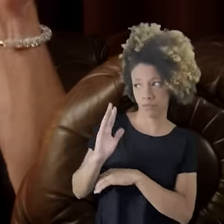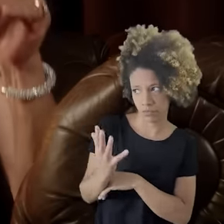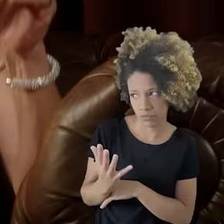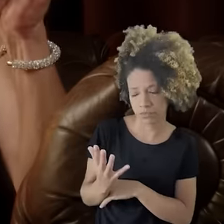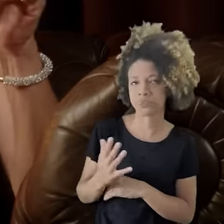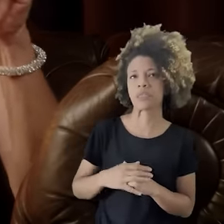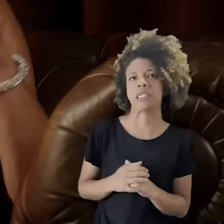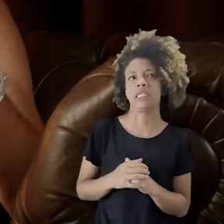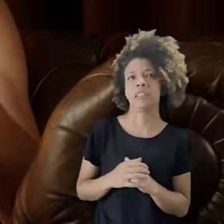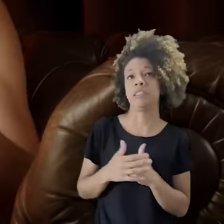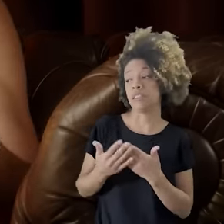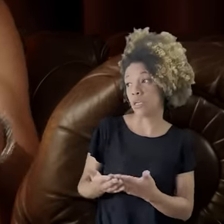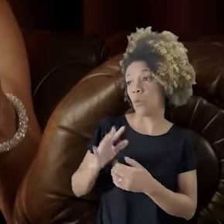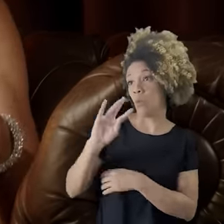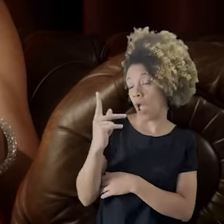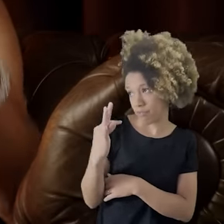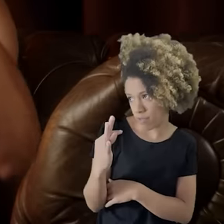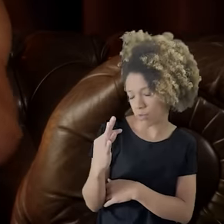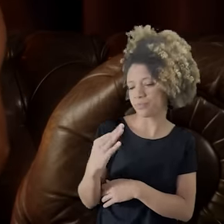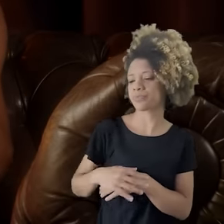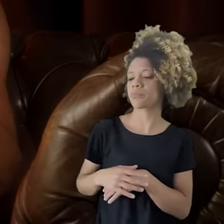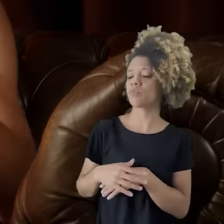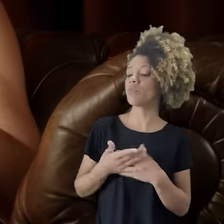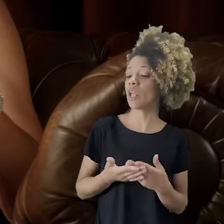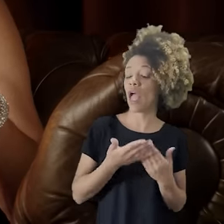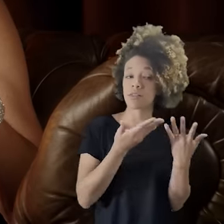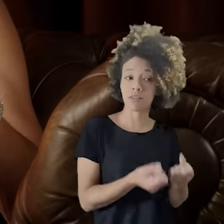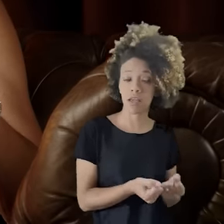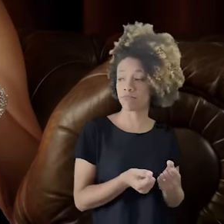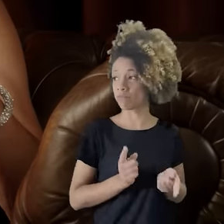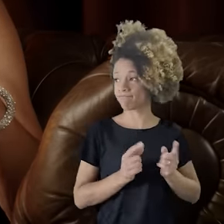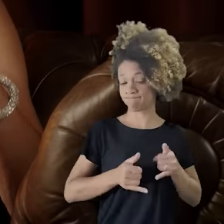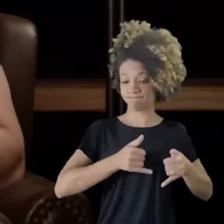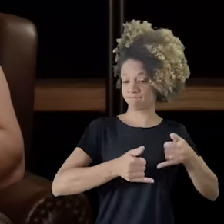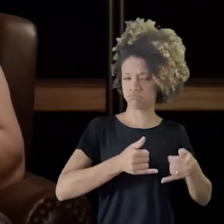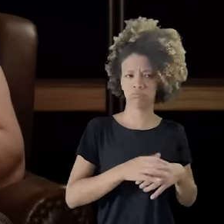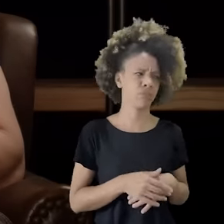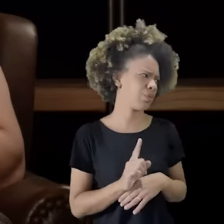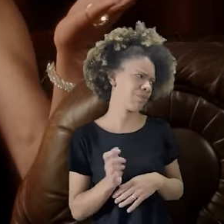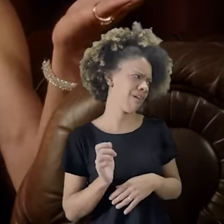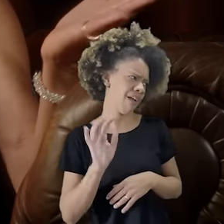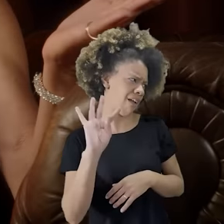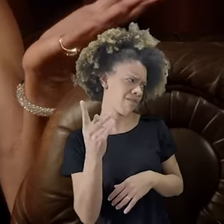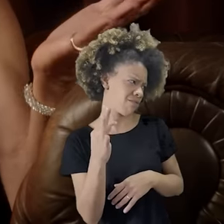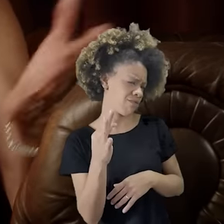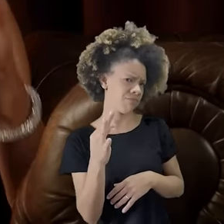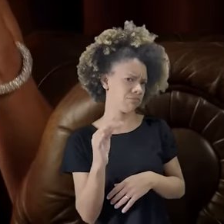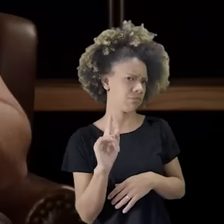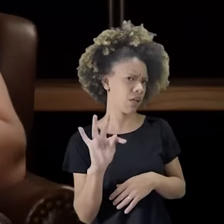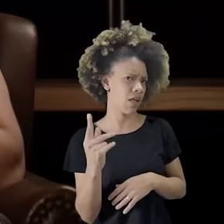acontece aí os os éteres acabam saindo com as travestis porque é claro né não